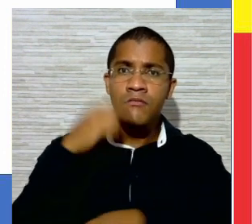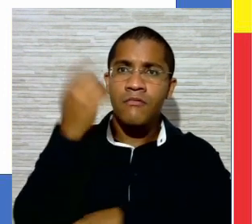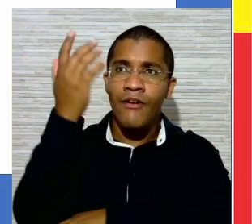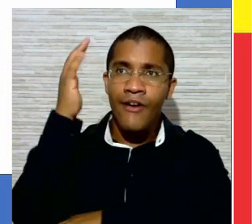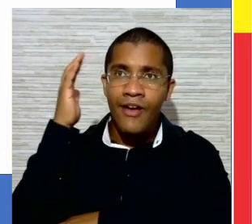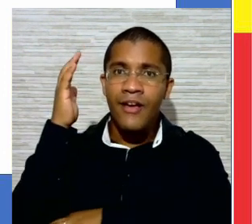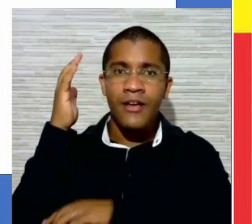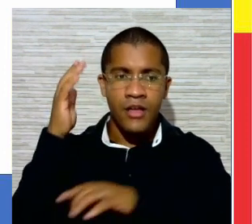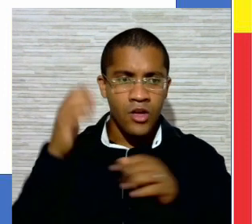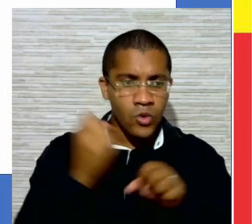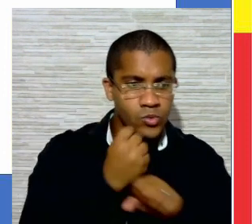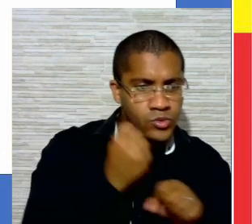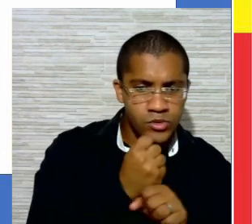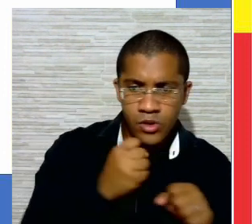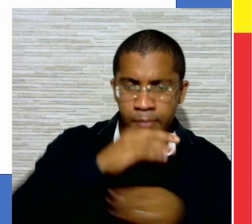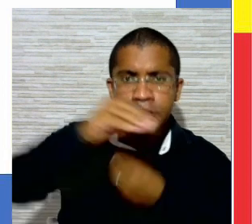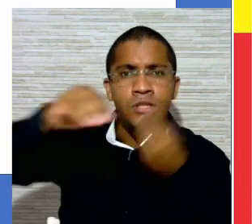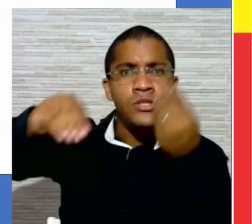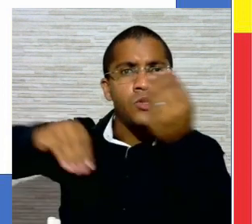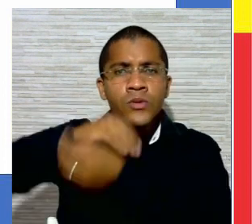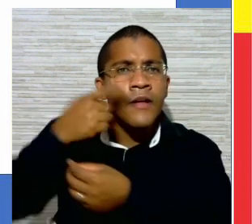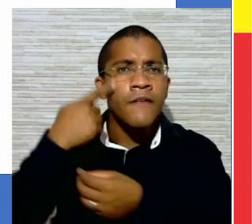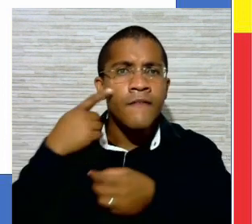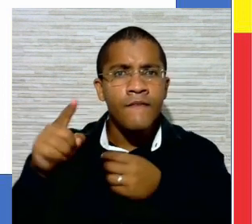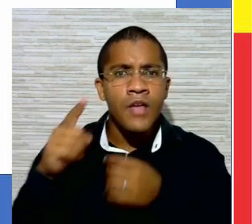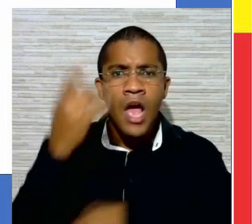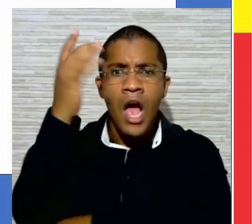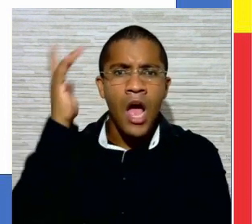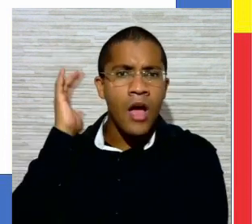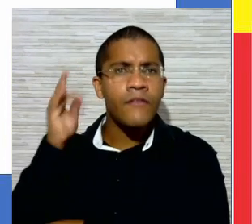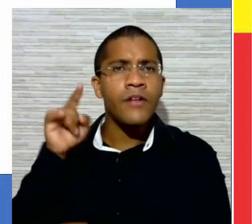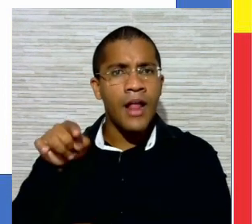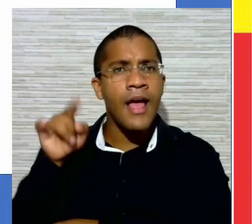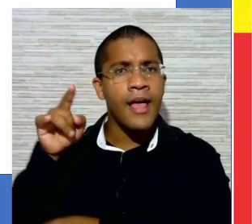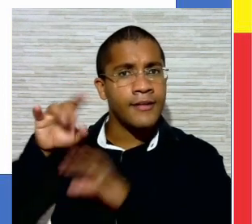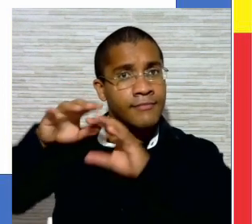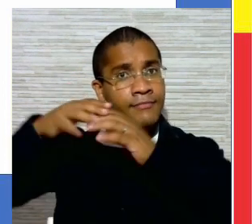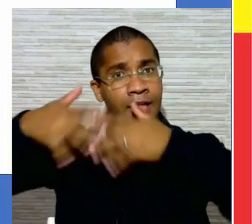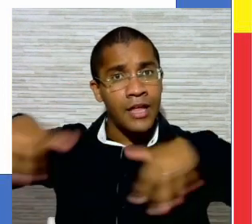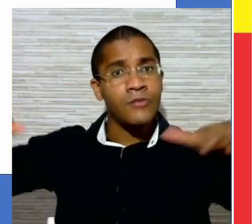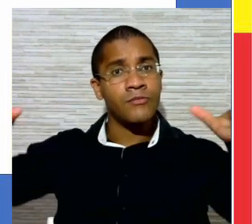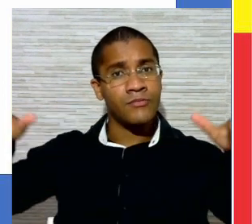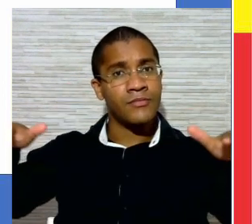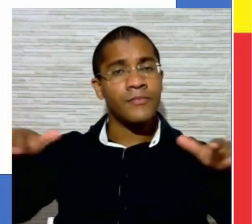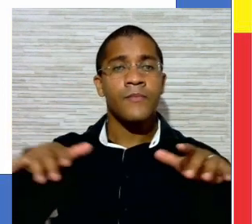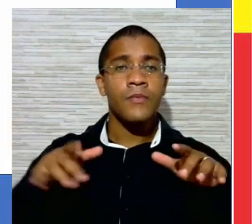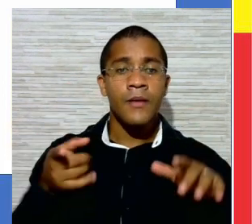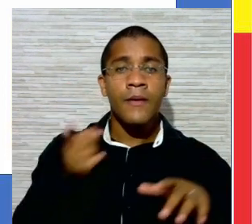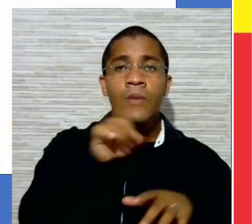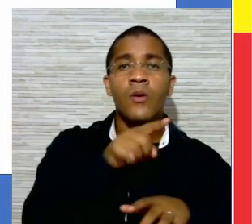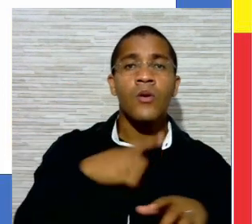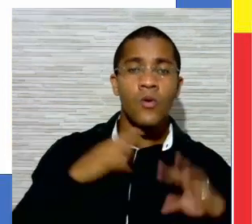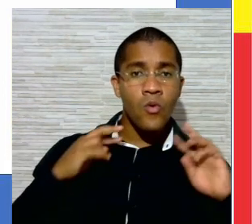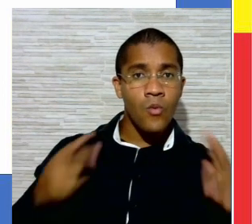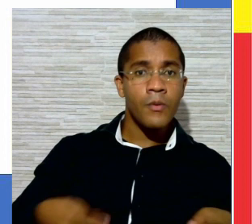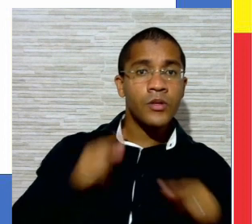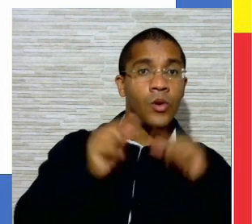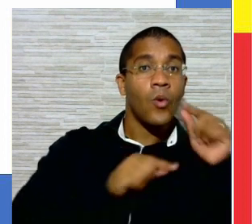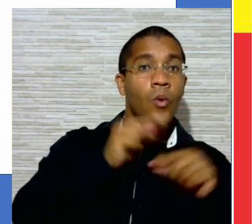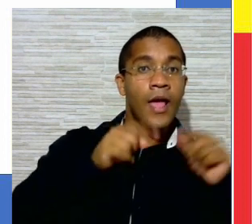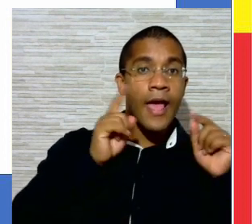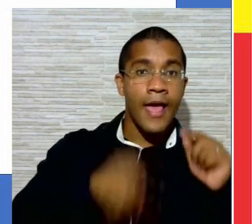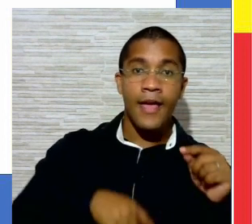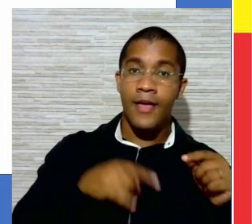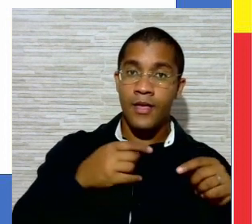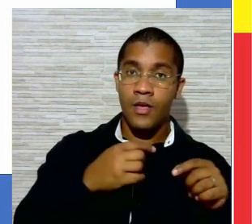na paisagem natural, né? Então, todo esse verde aí representa a paisagem natural e a paisagem humanizada aí